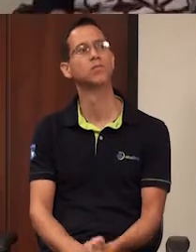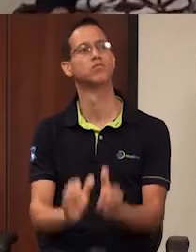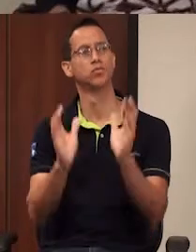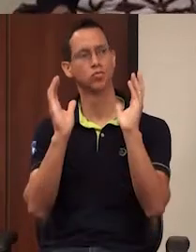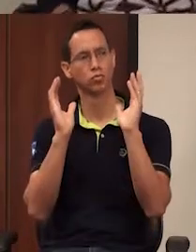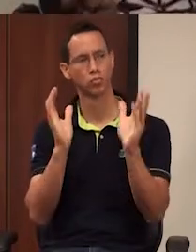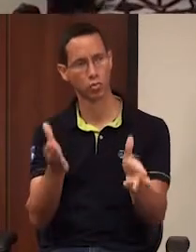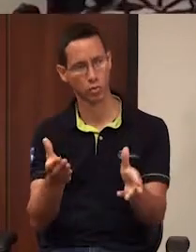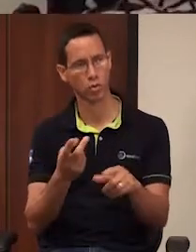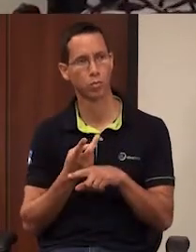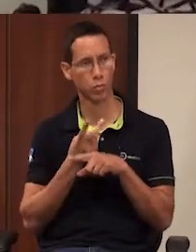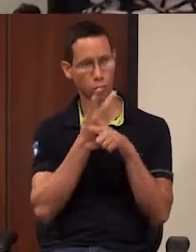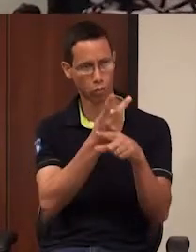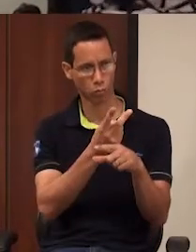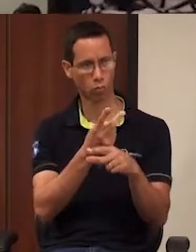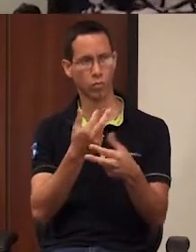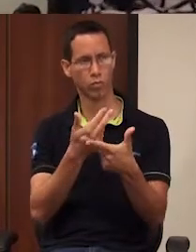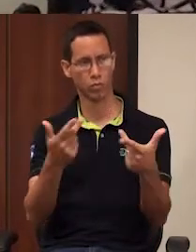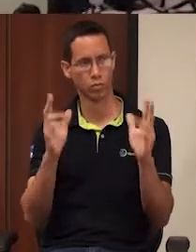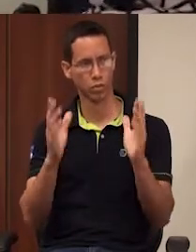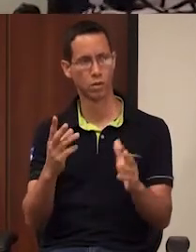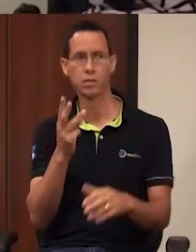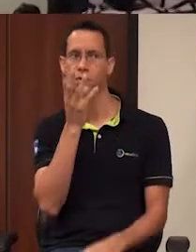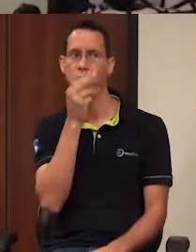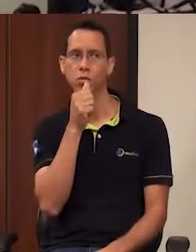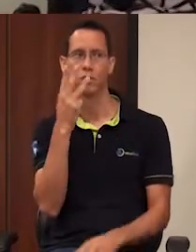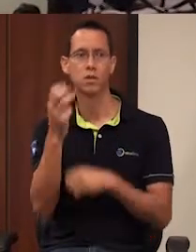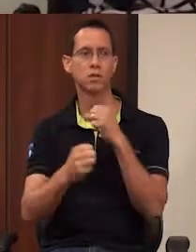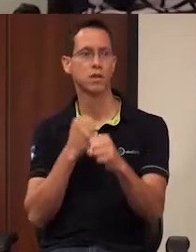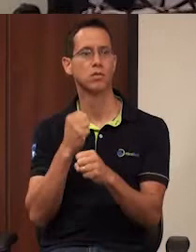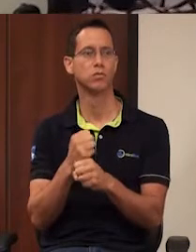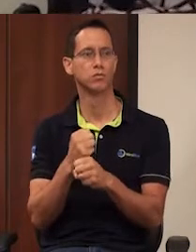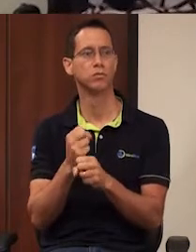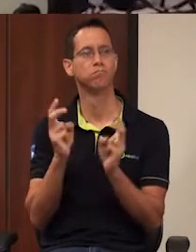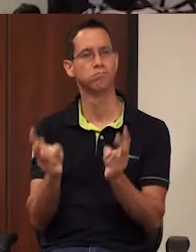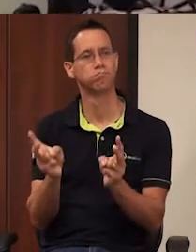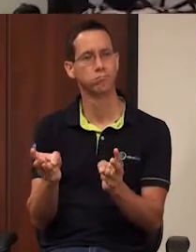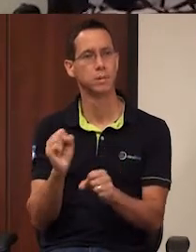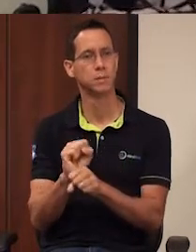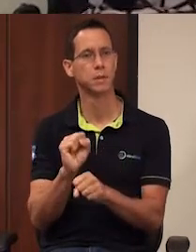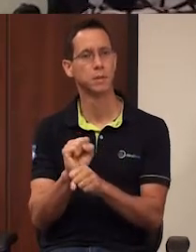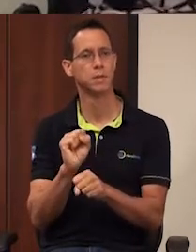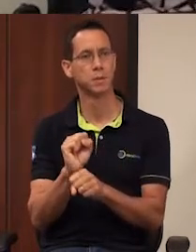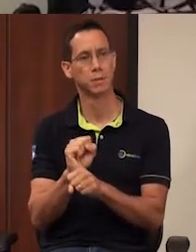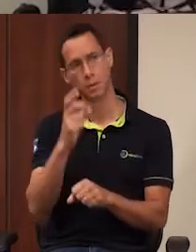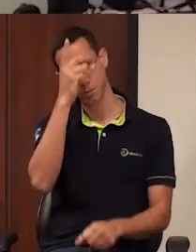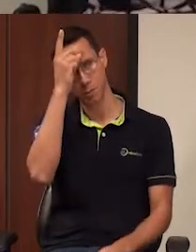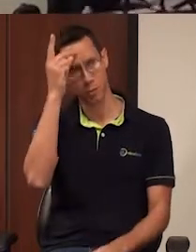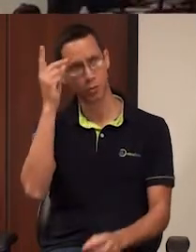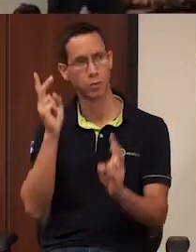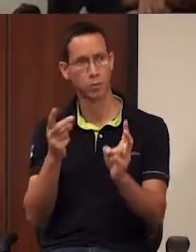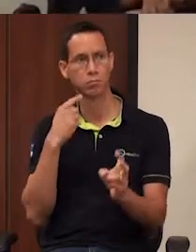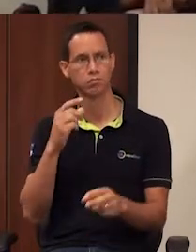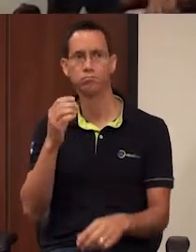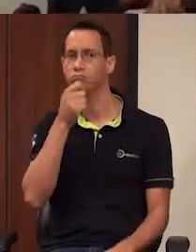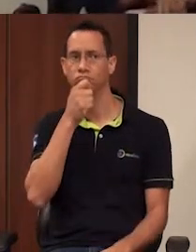procurada a promotoria, já se deu entrada, mas tem 3 anos. E a gente continua esperando e as pessoas continuam sem receber os